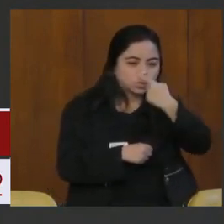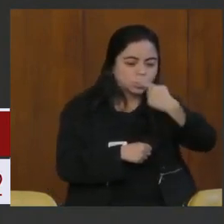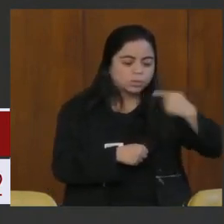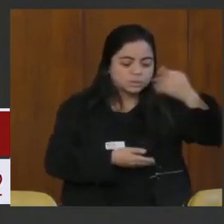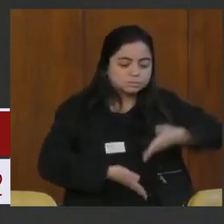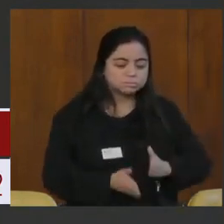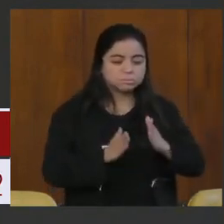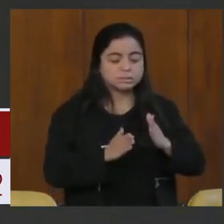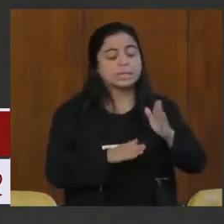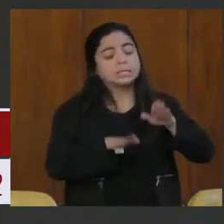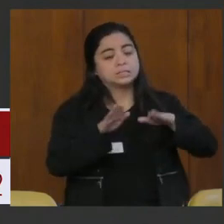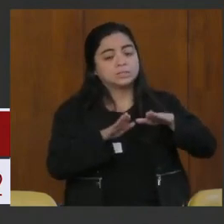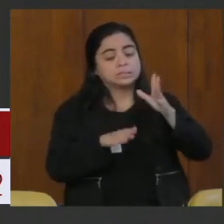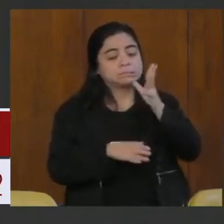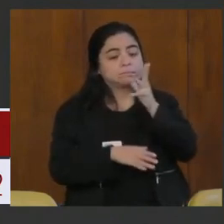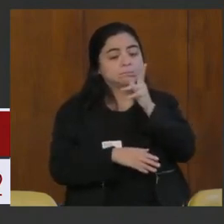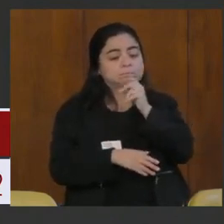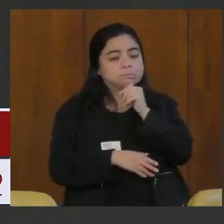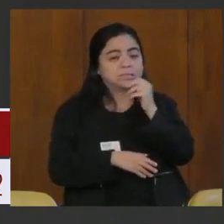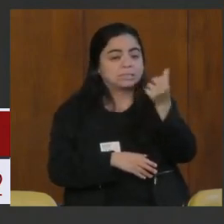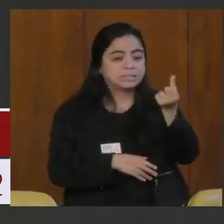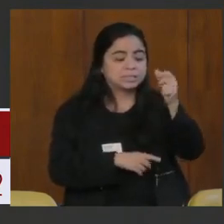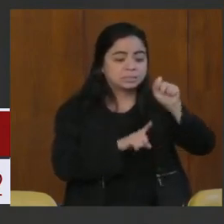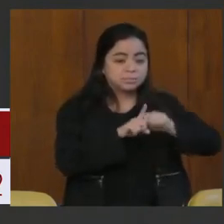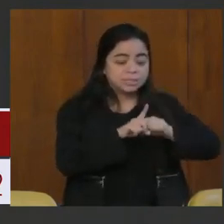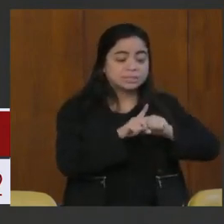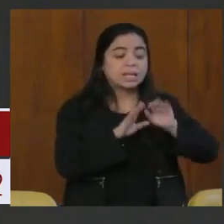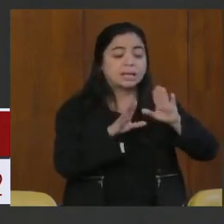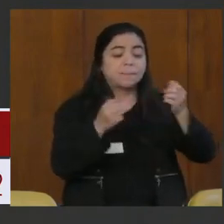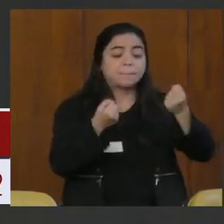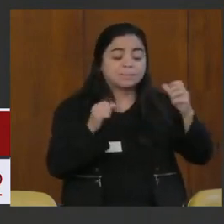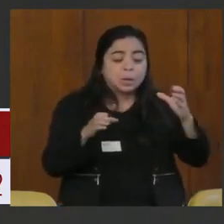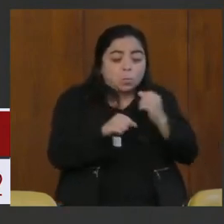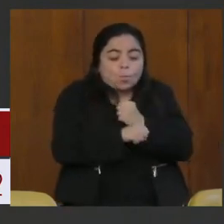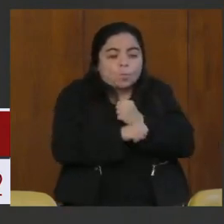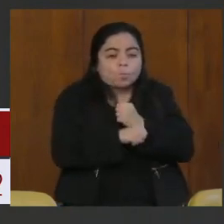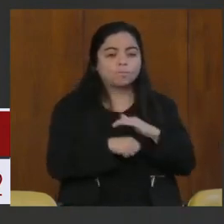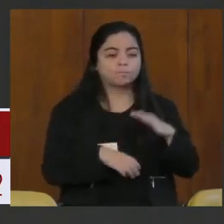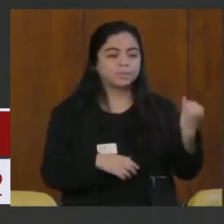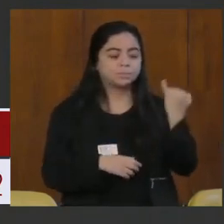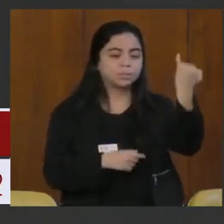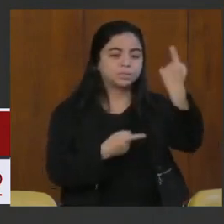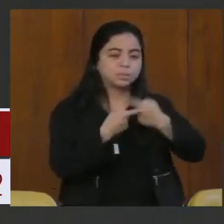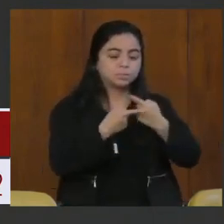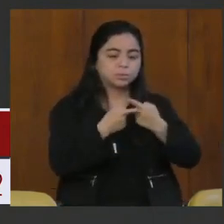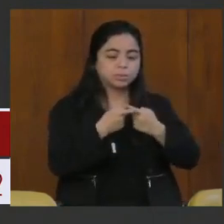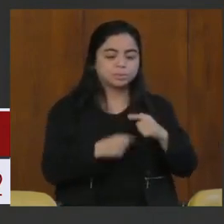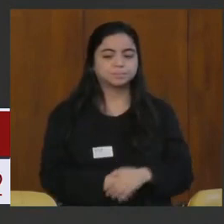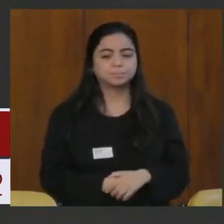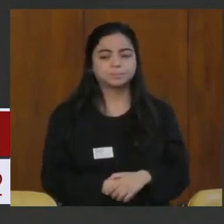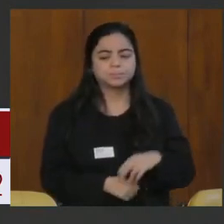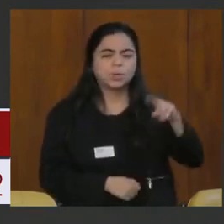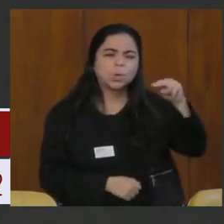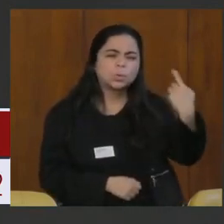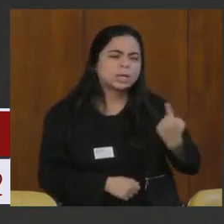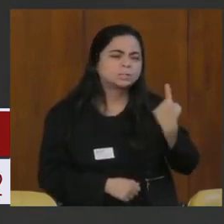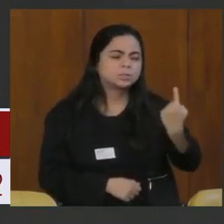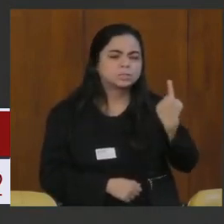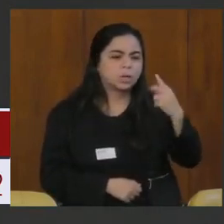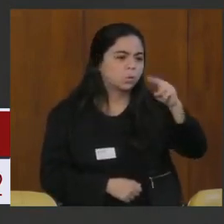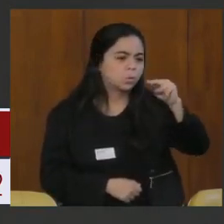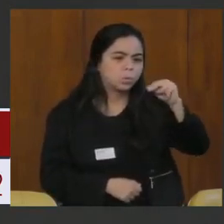tempo, até 6 meses. E alguns não fecham, a gente tem que fechar. Qual a importância disso? Ele nunca vem sozinho, nunca vi